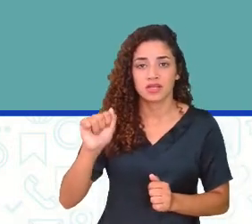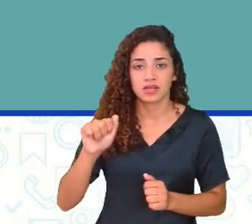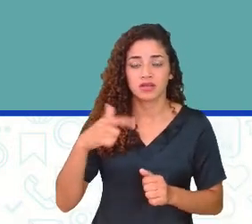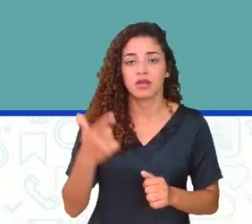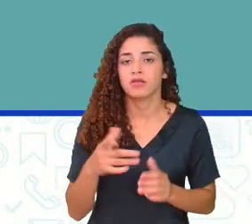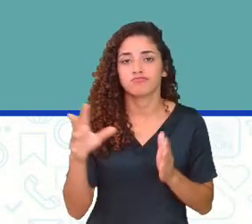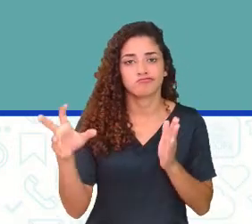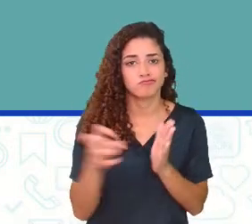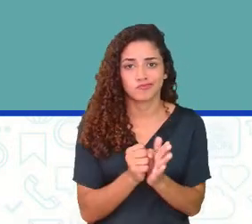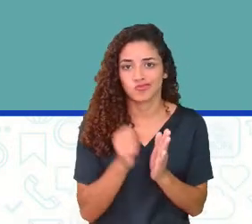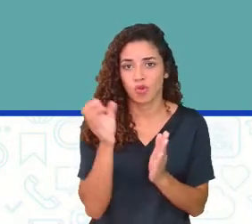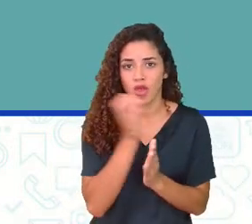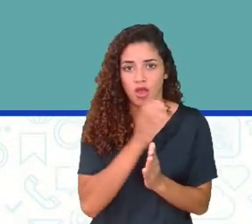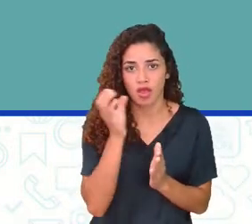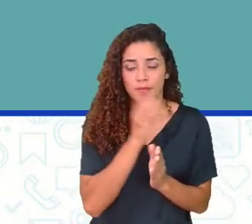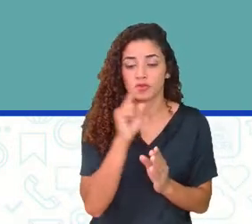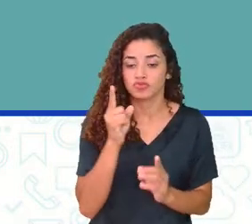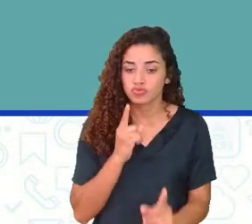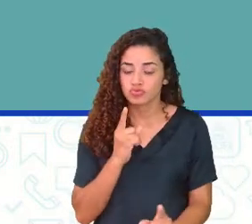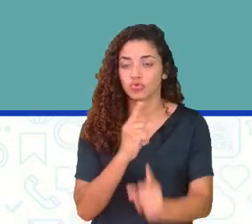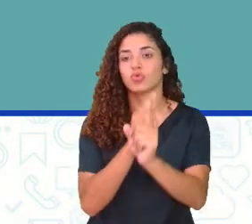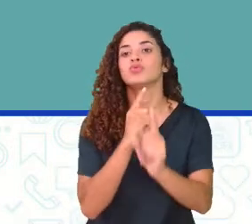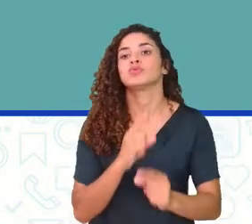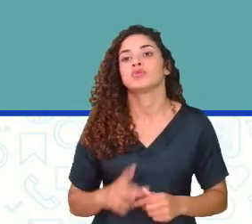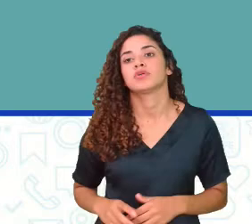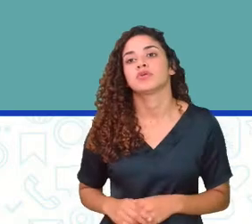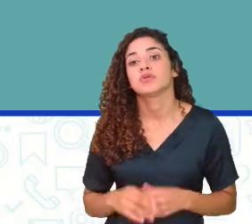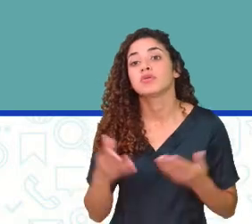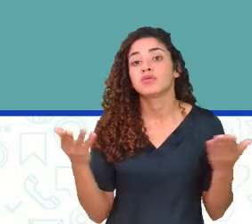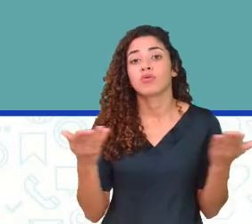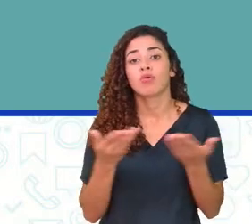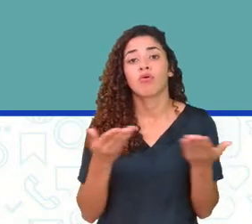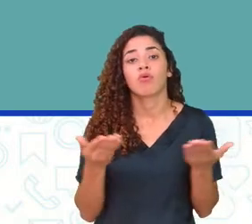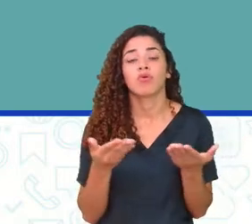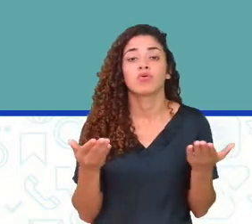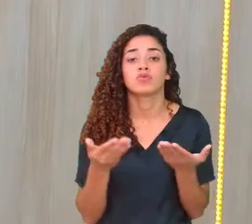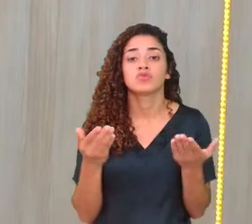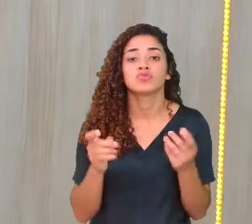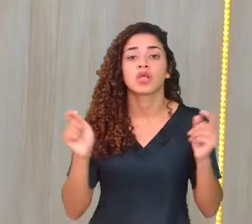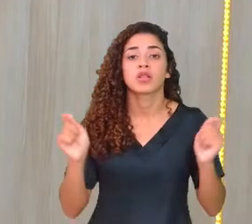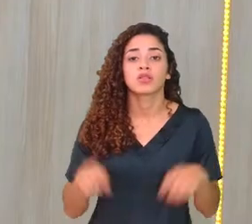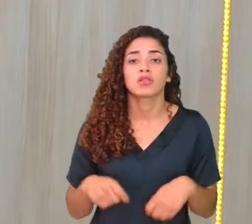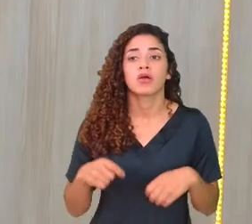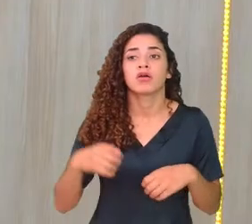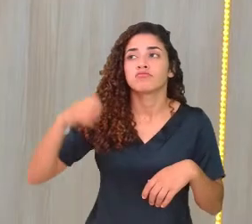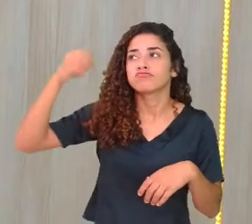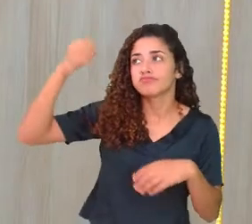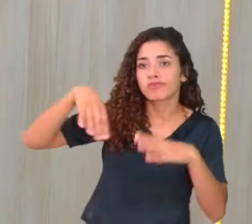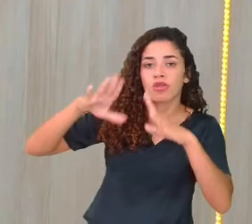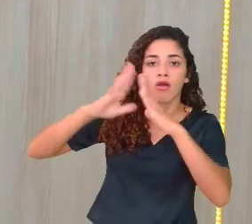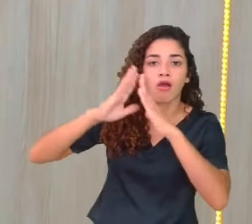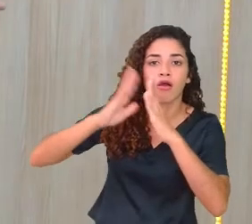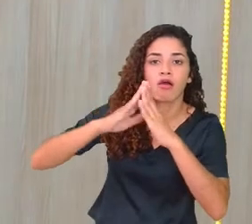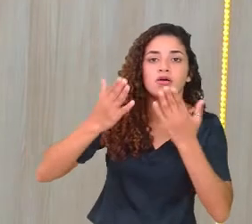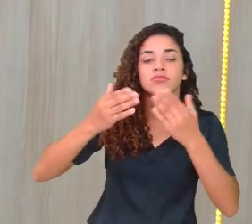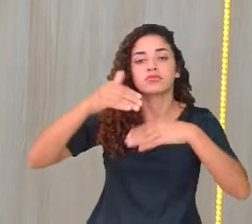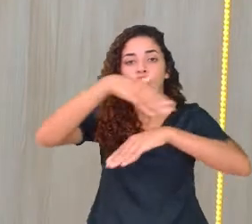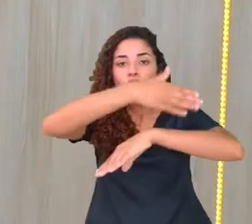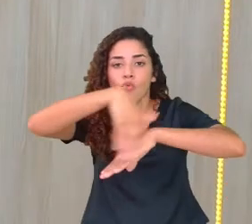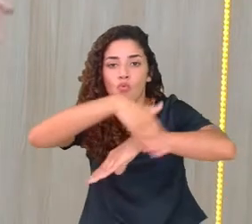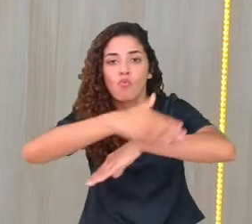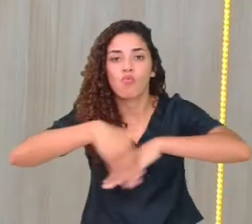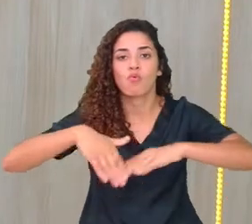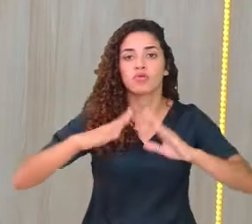a sua descoberta, né? Então, ele descobriu a lâmpada que hoje serve para iluminar nas residências, as ruas,